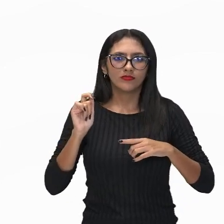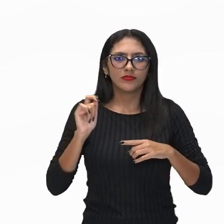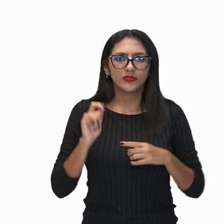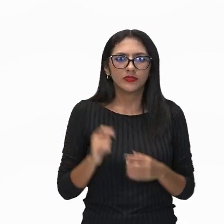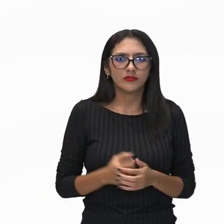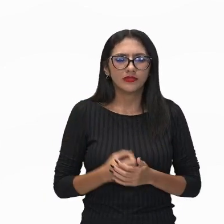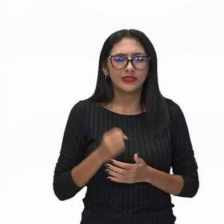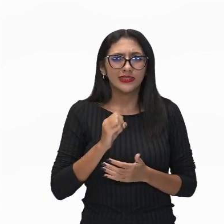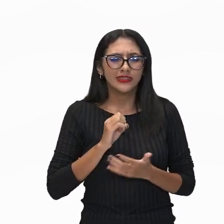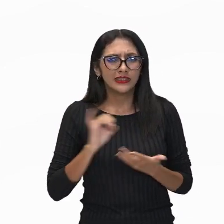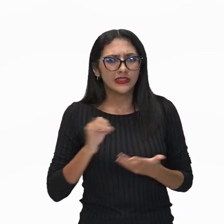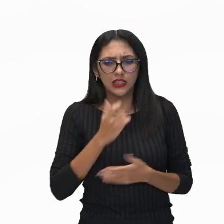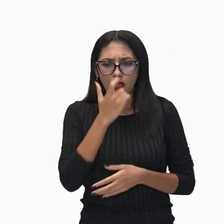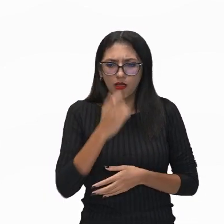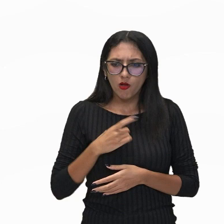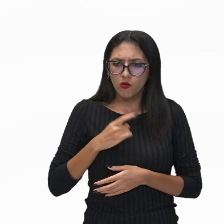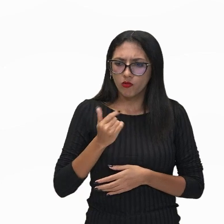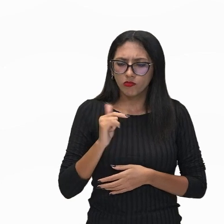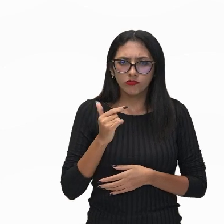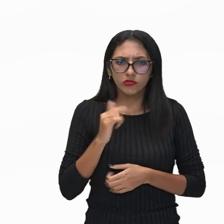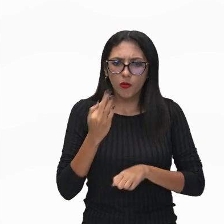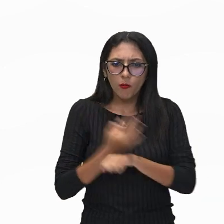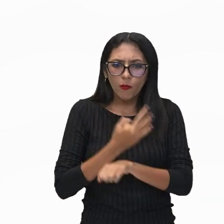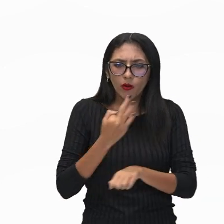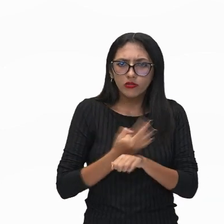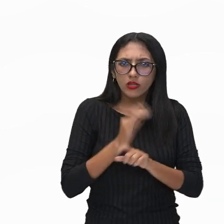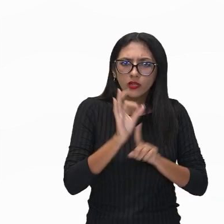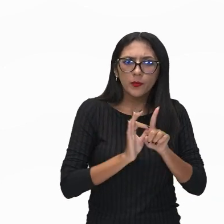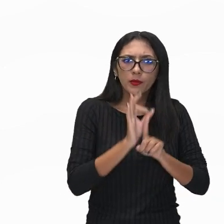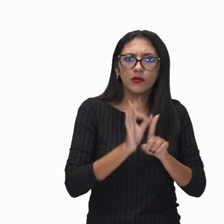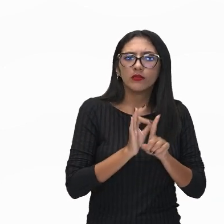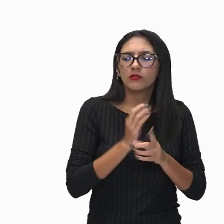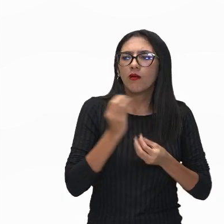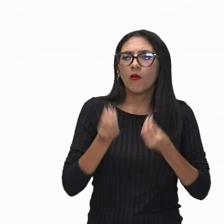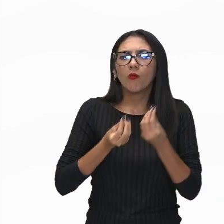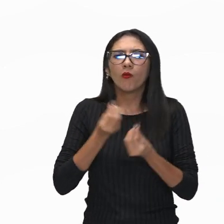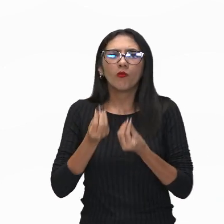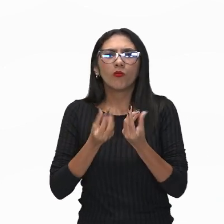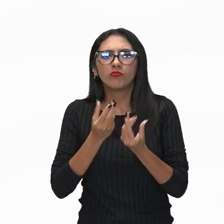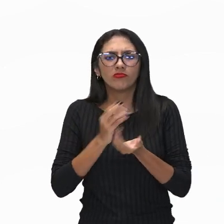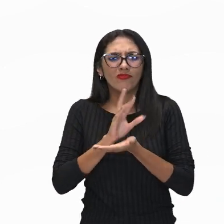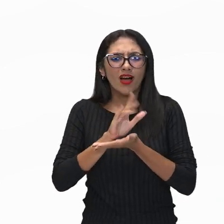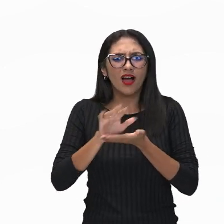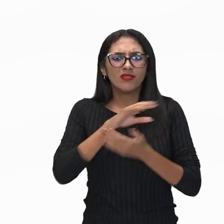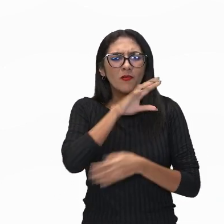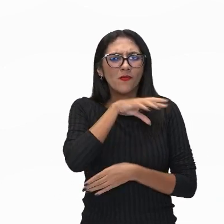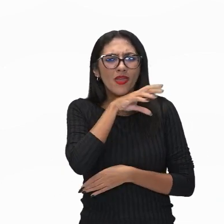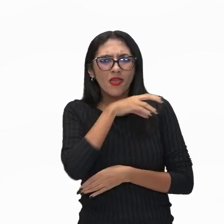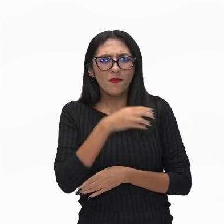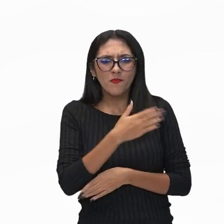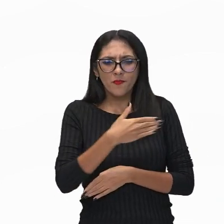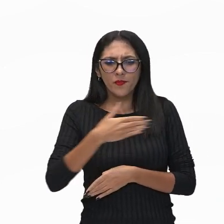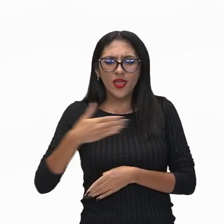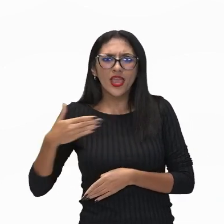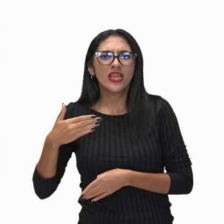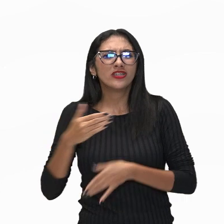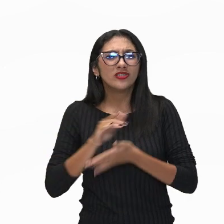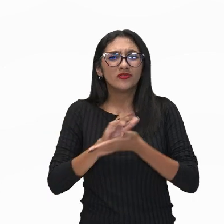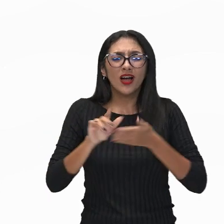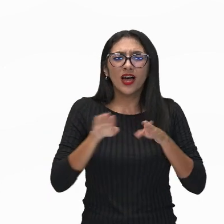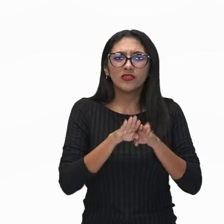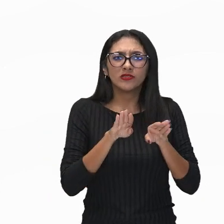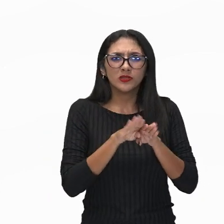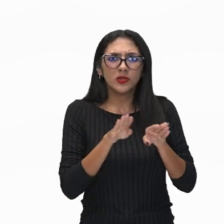não aguentei, como os peixes, leões marinhos e até os